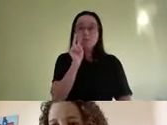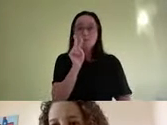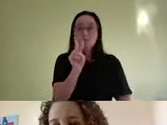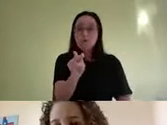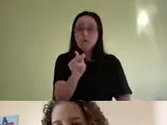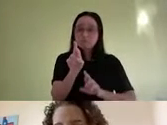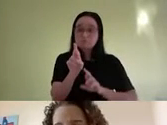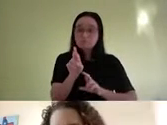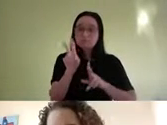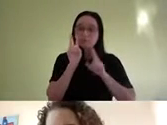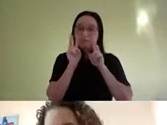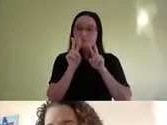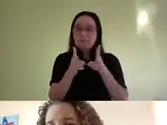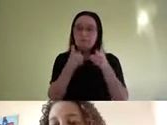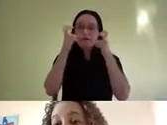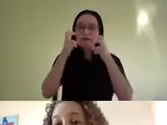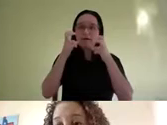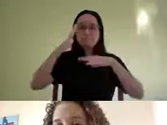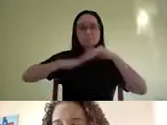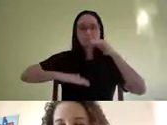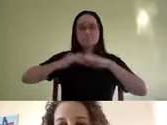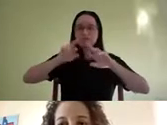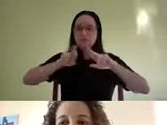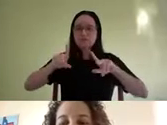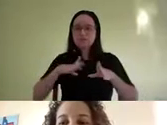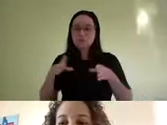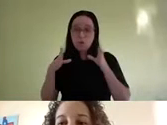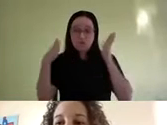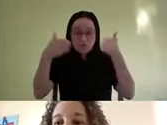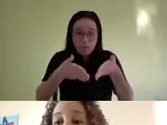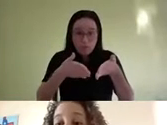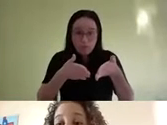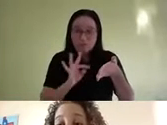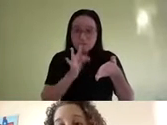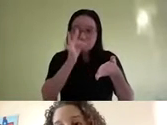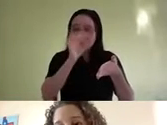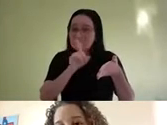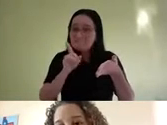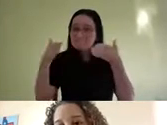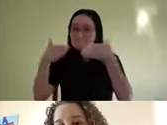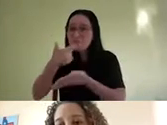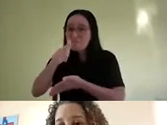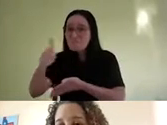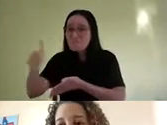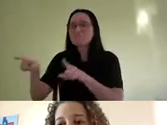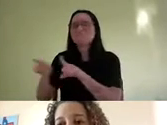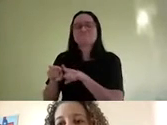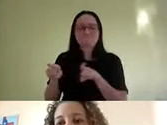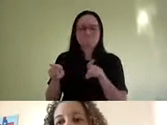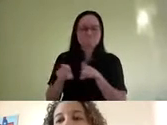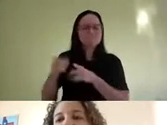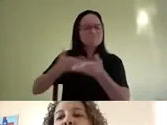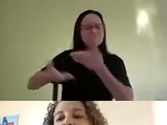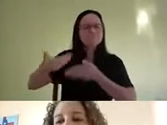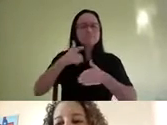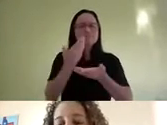outras profissões e não só estar ali focado na tecnologia. E aí eu fiz um MBA, estava fazendo MBA e